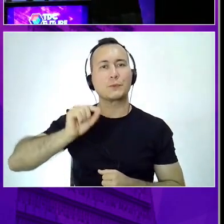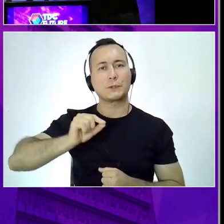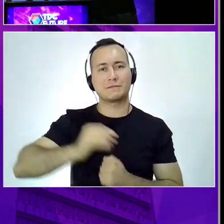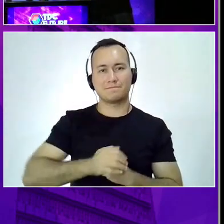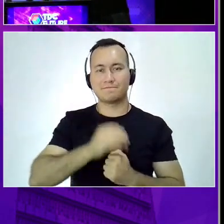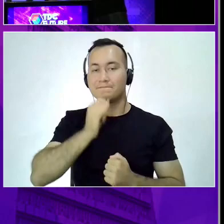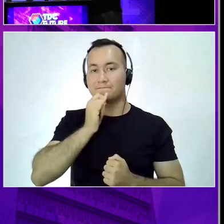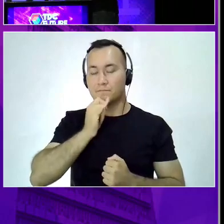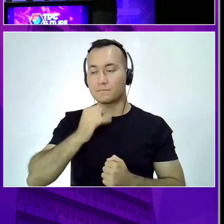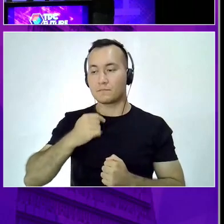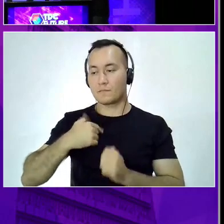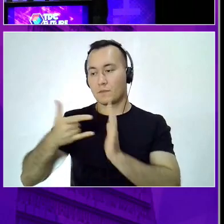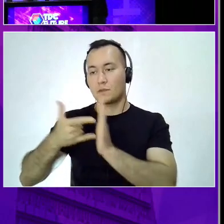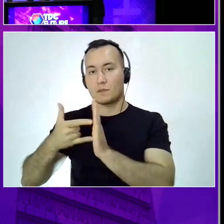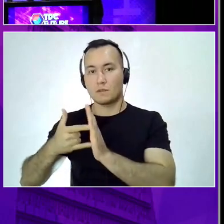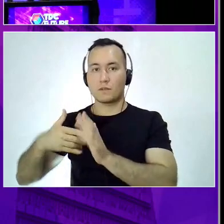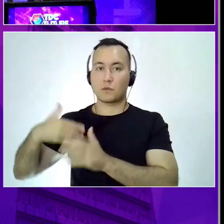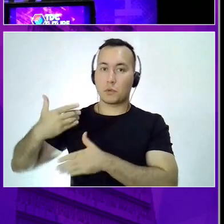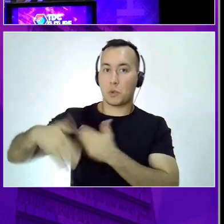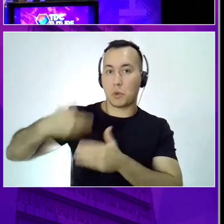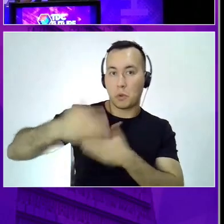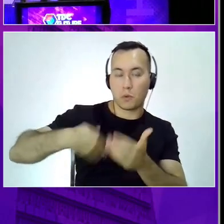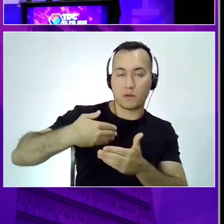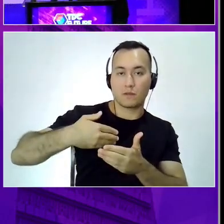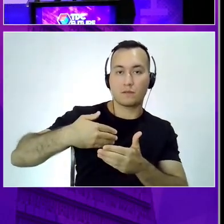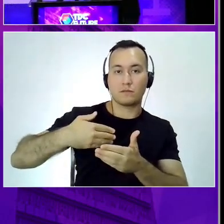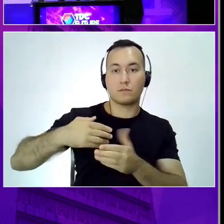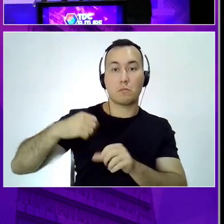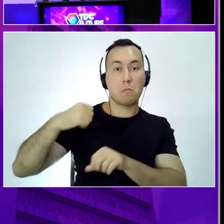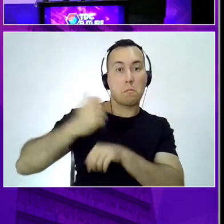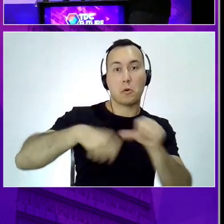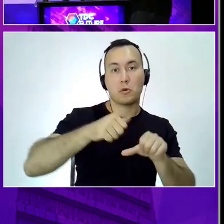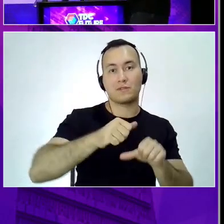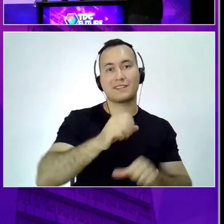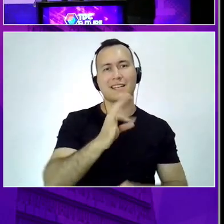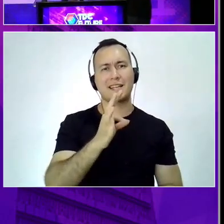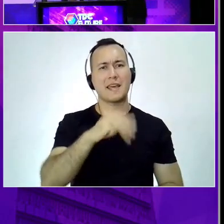líder técnico, para a parte de gestão, né?